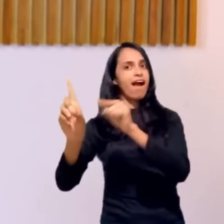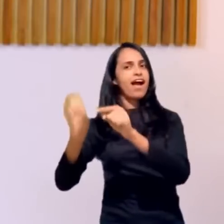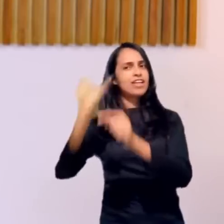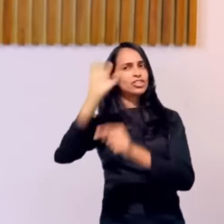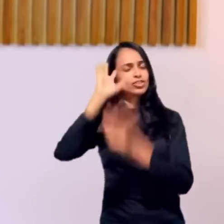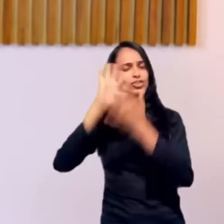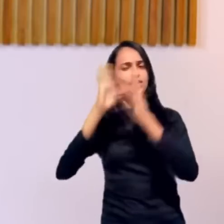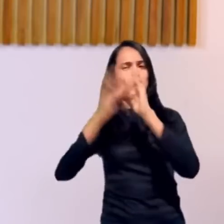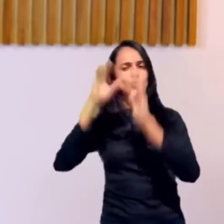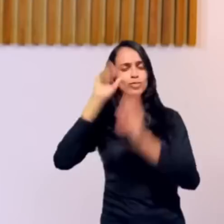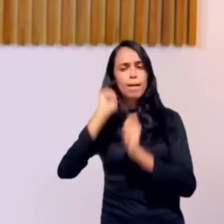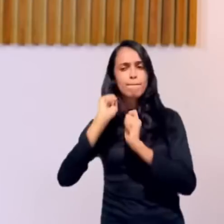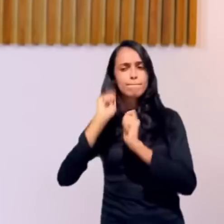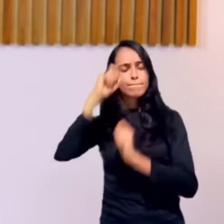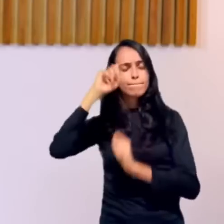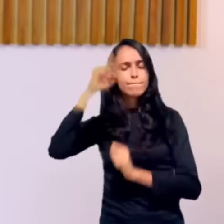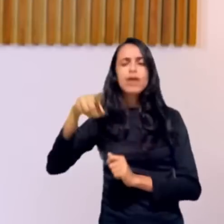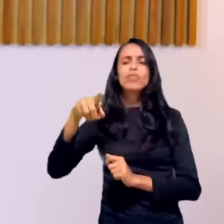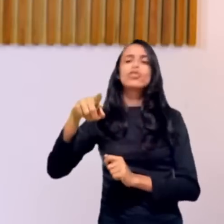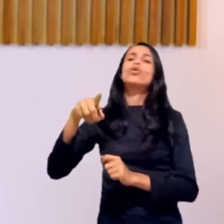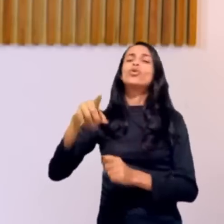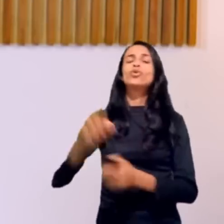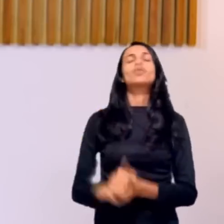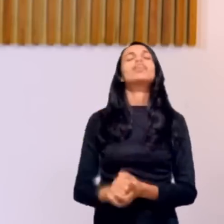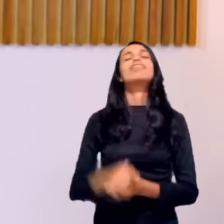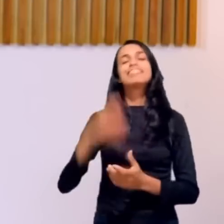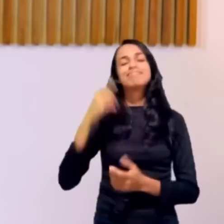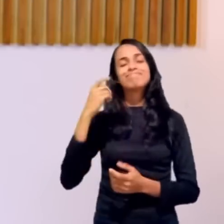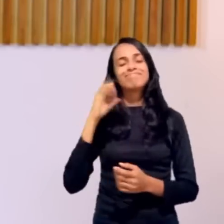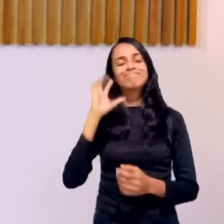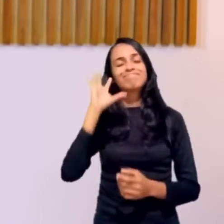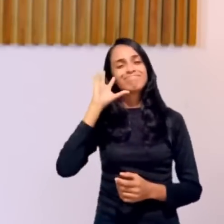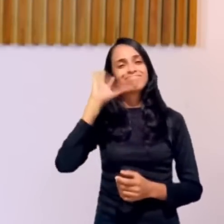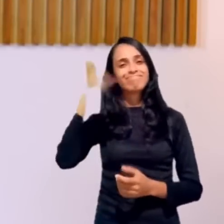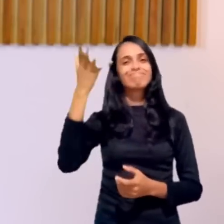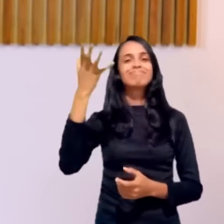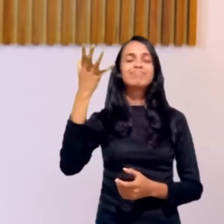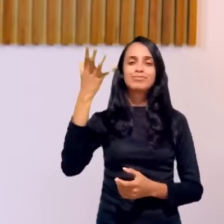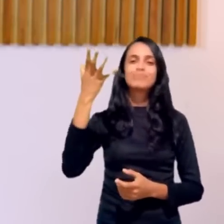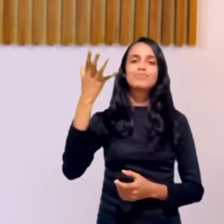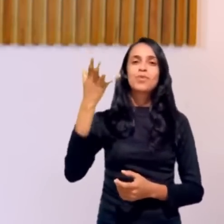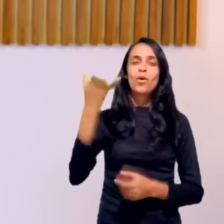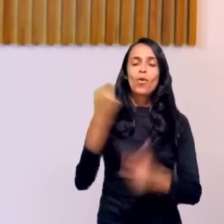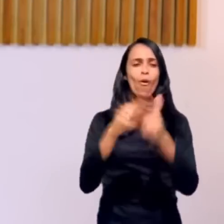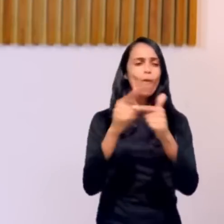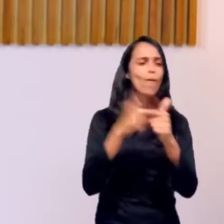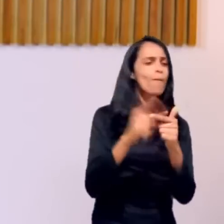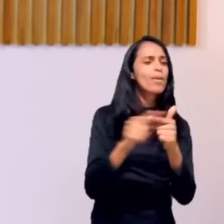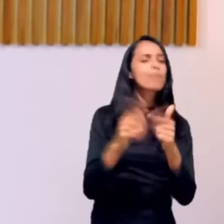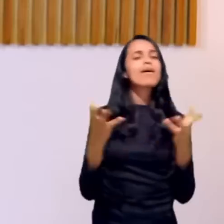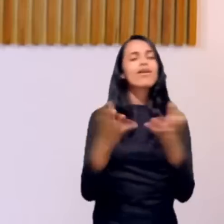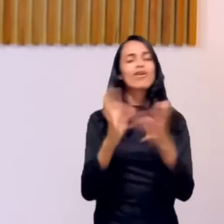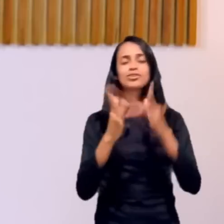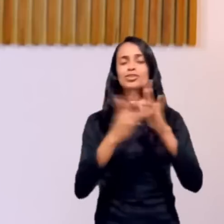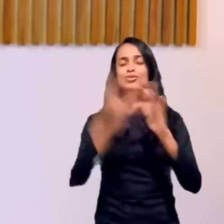boa recompensa para aquela sugestão que lhes foi dada. Bom,